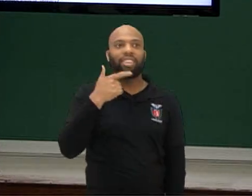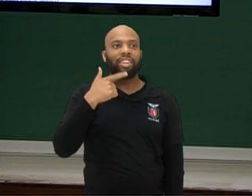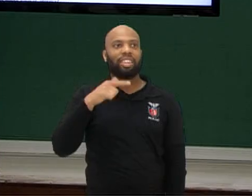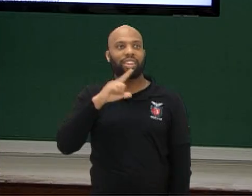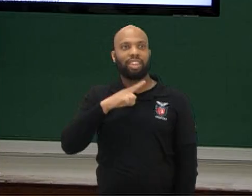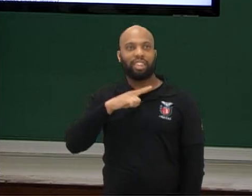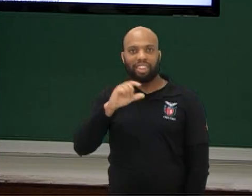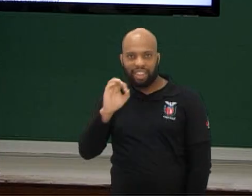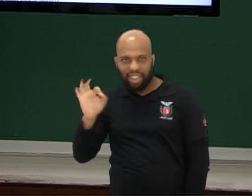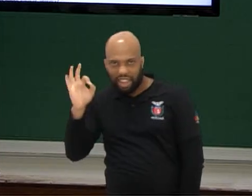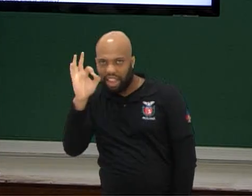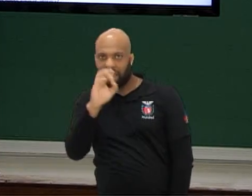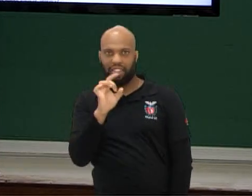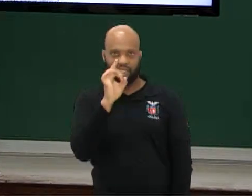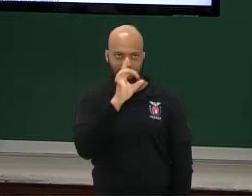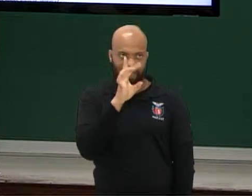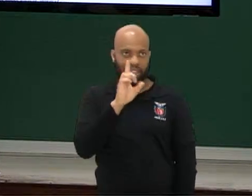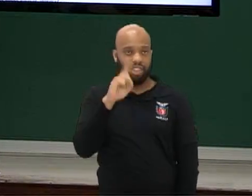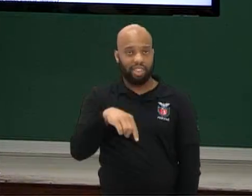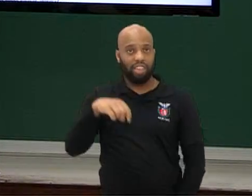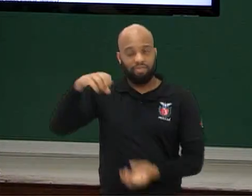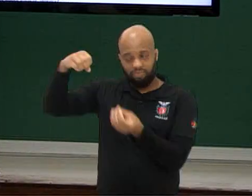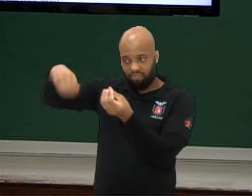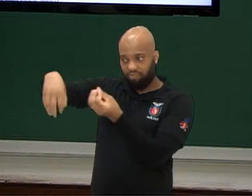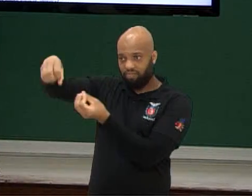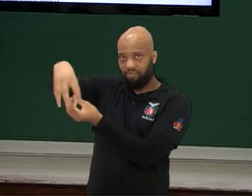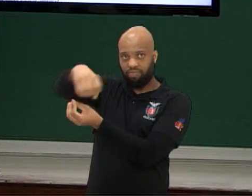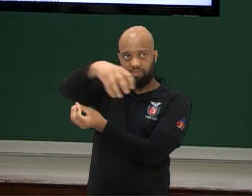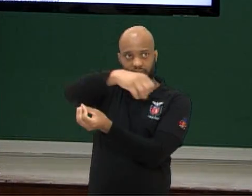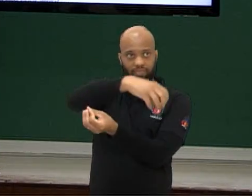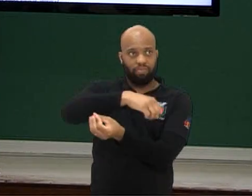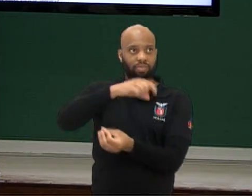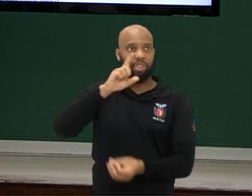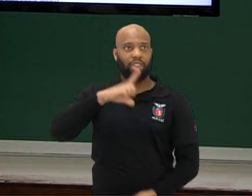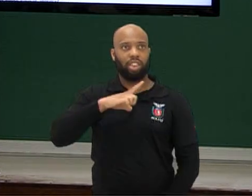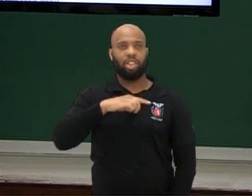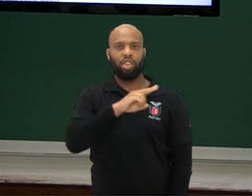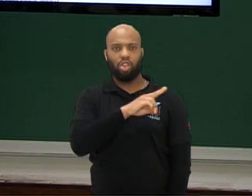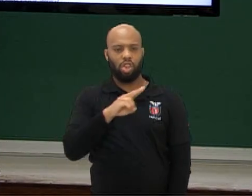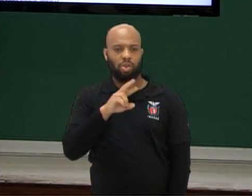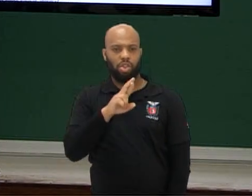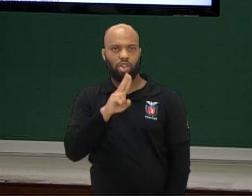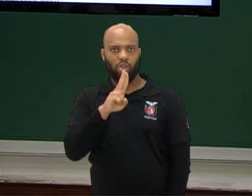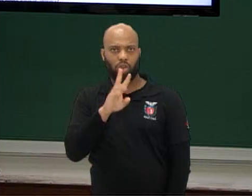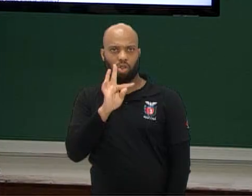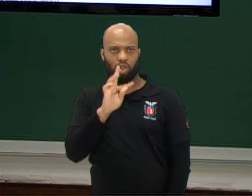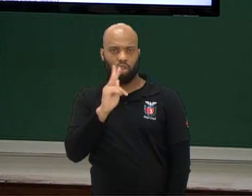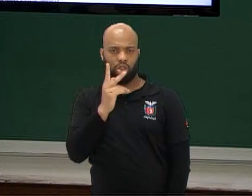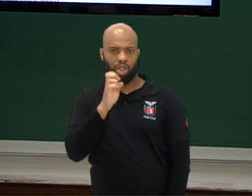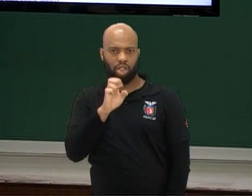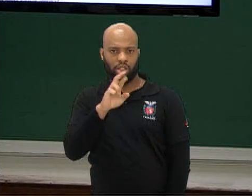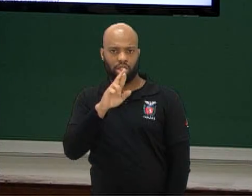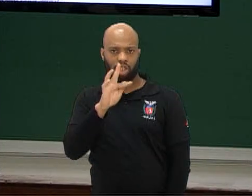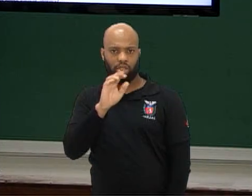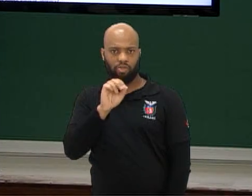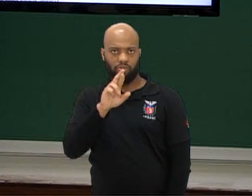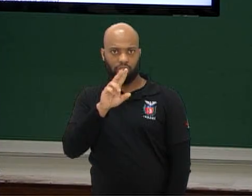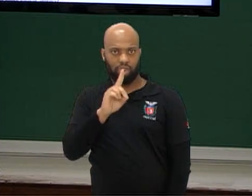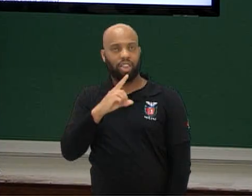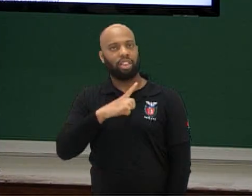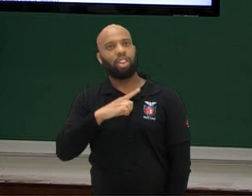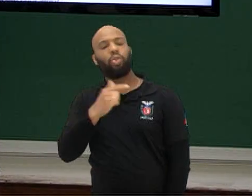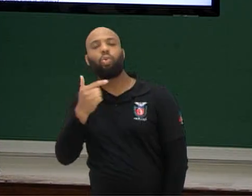aquelas partezinhas verdes, aquele verde são os fungos. É o queijo Rutherford. E alguns outros queijos também